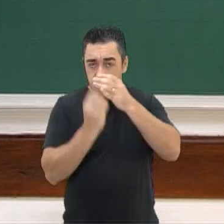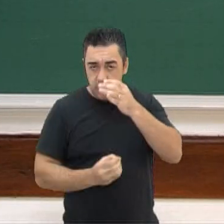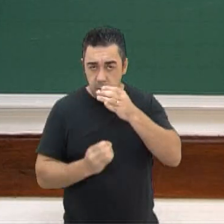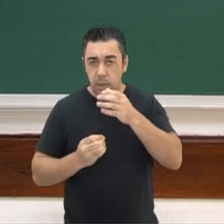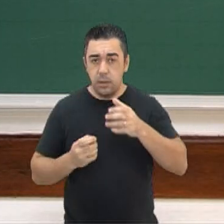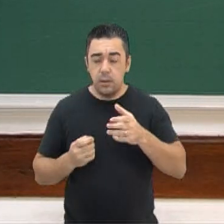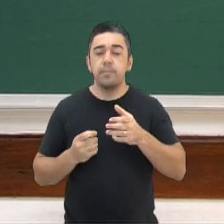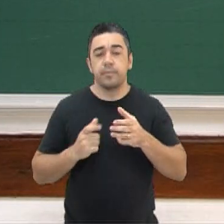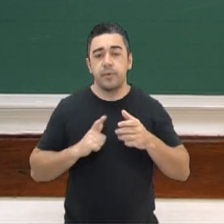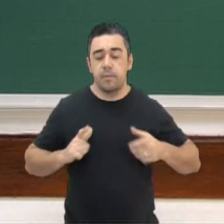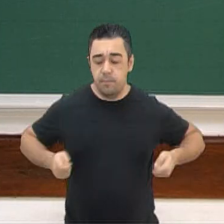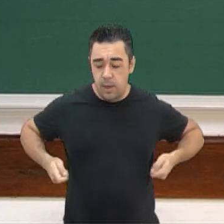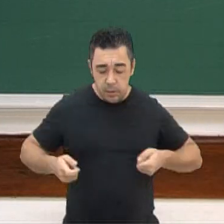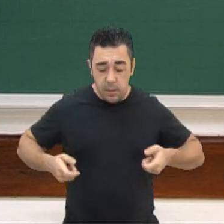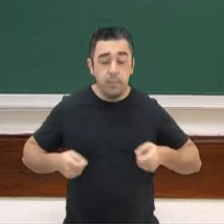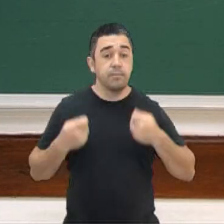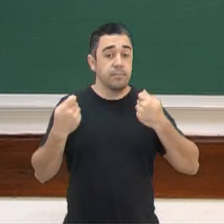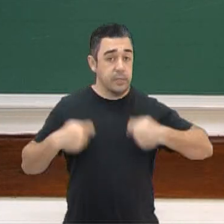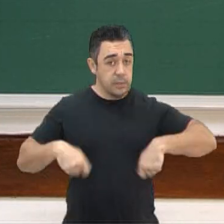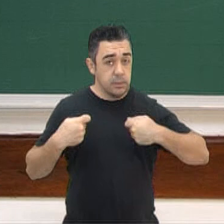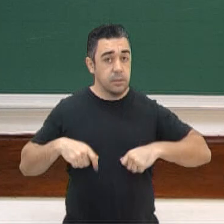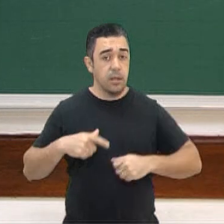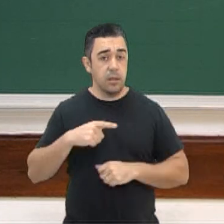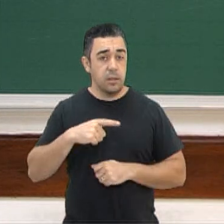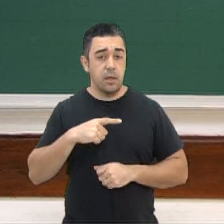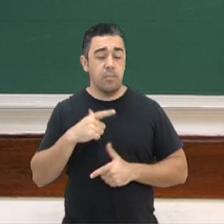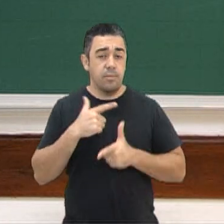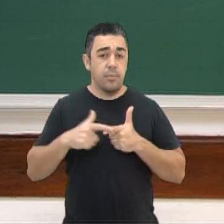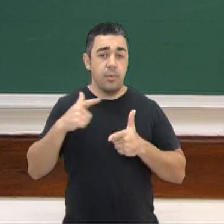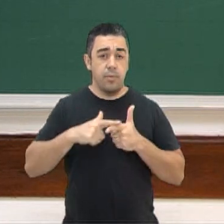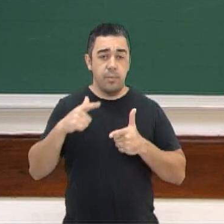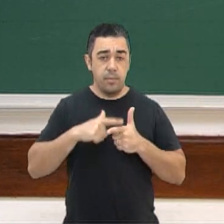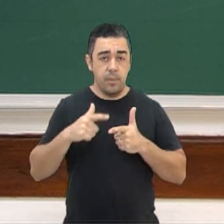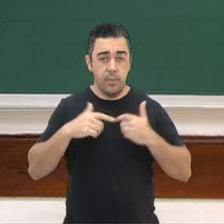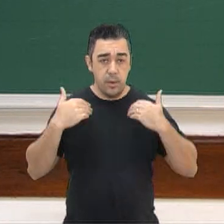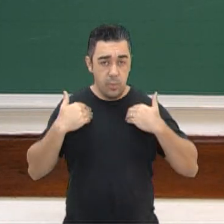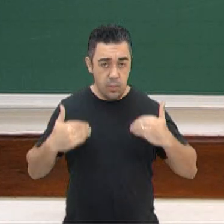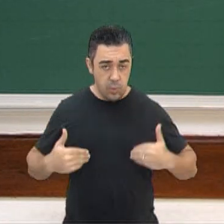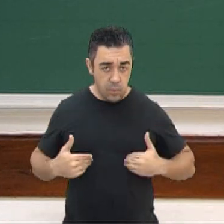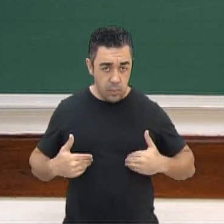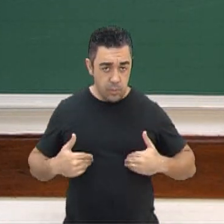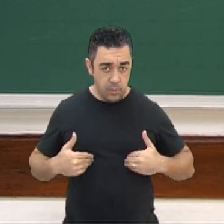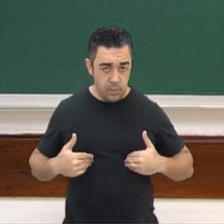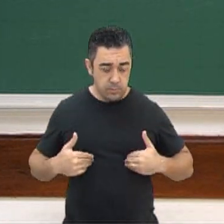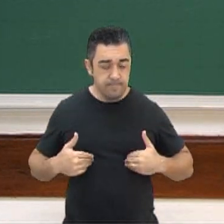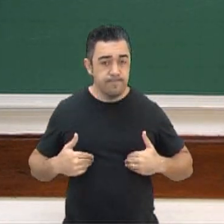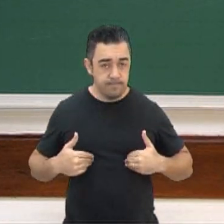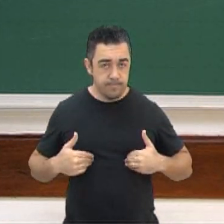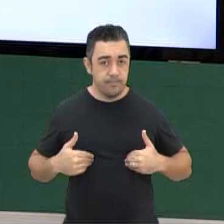em cadeira de rodas é que ele tenha algum acometimento físico-motor.